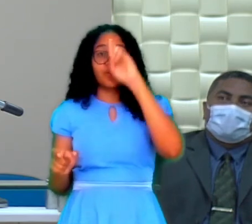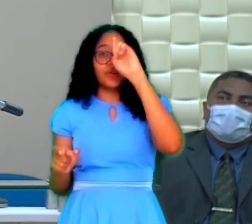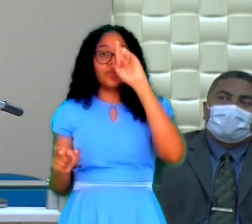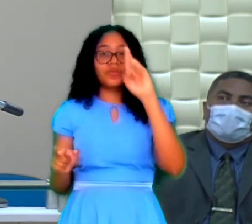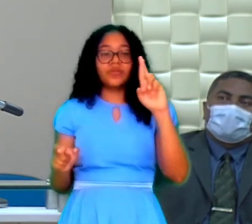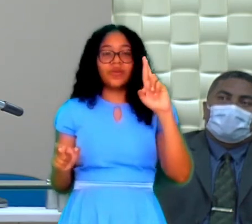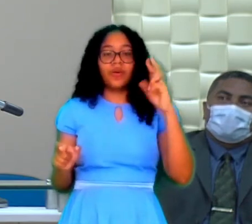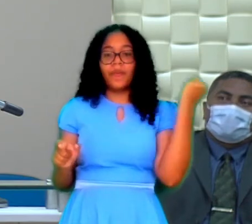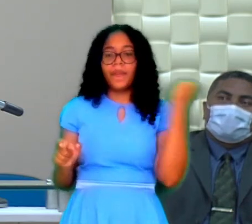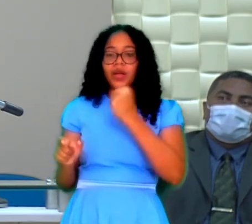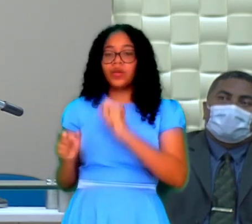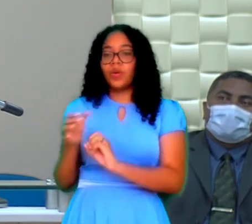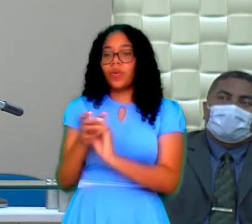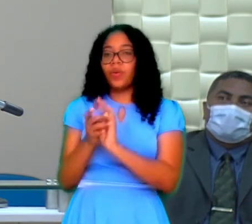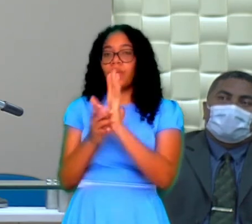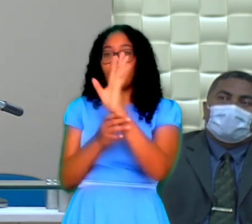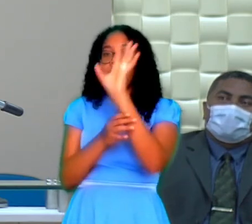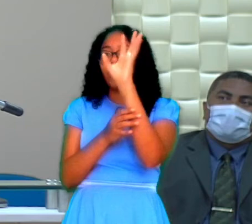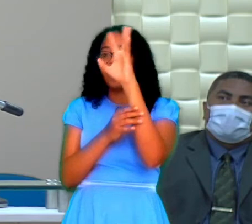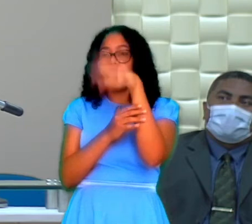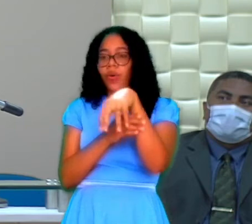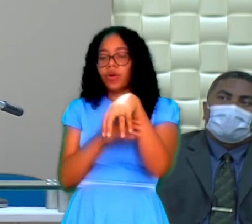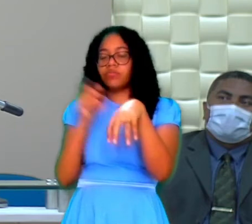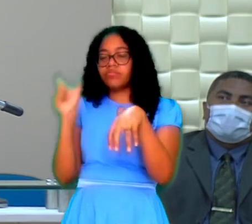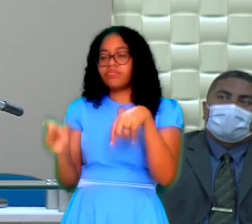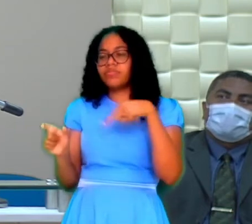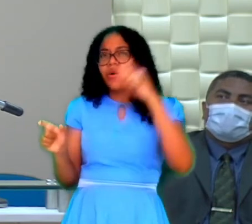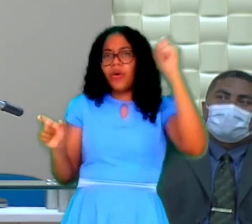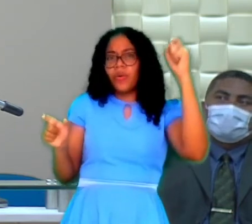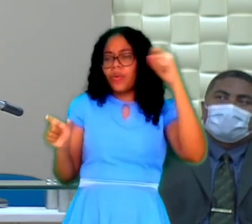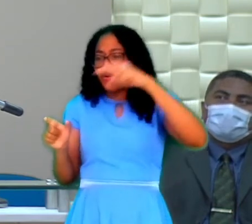e não se afastar da sua presença.